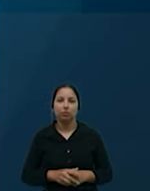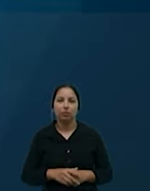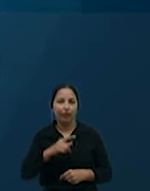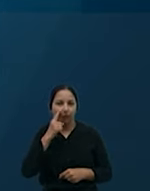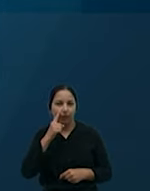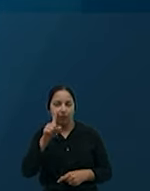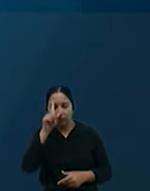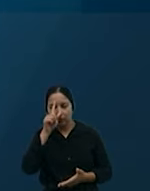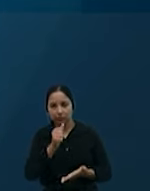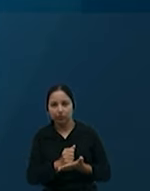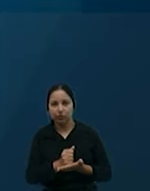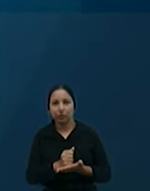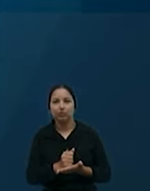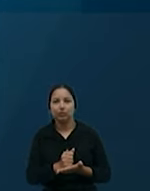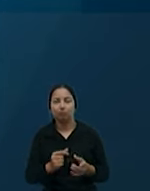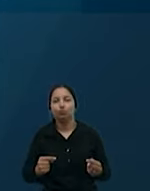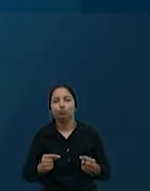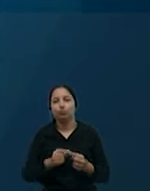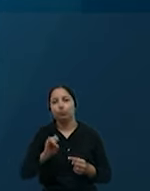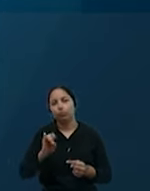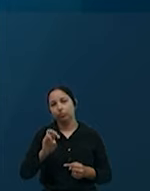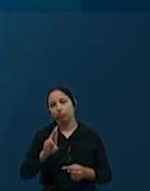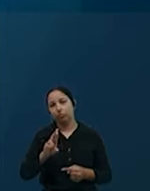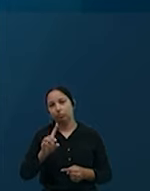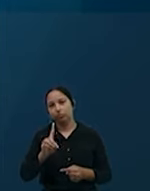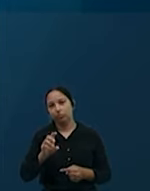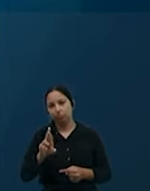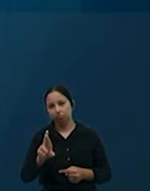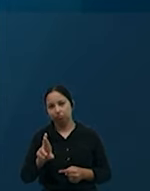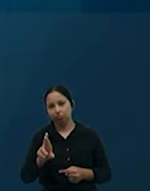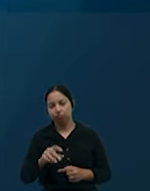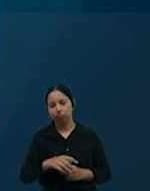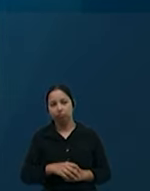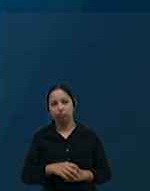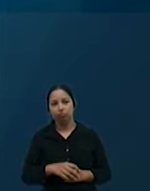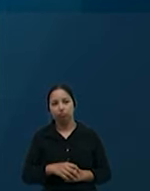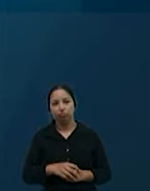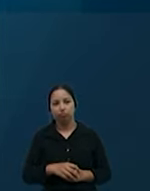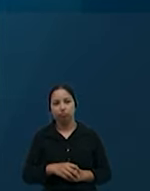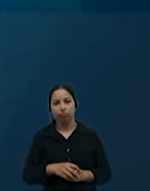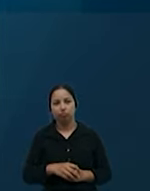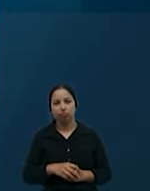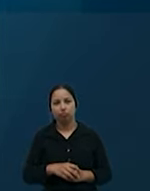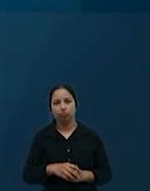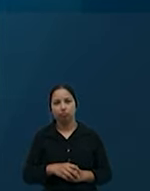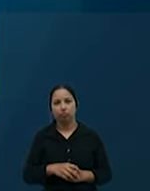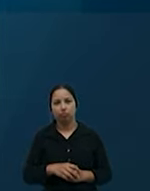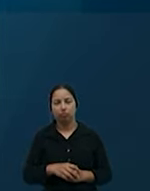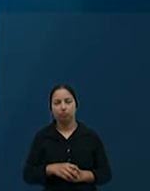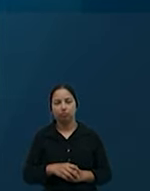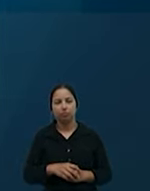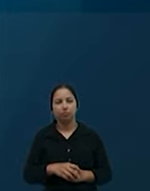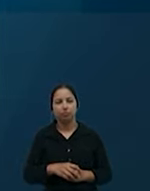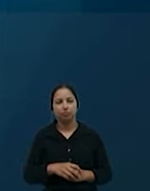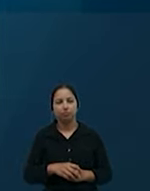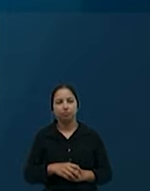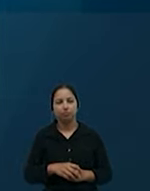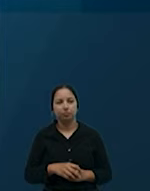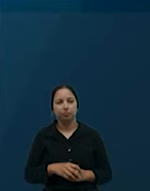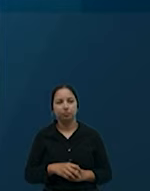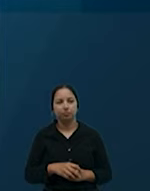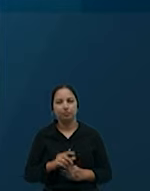IRDR, né, ele não concebeu, passou ao largo de sua imaginação, né,